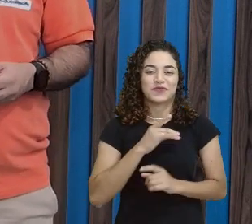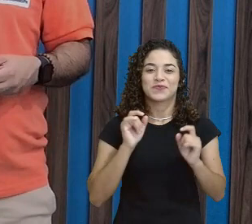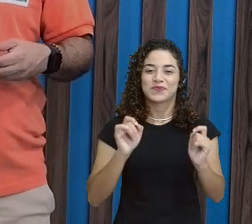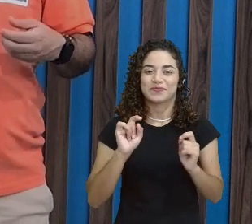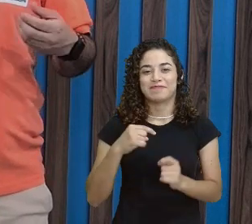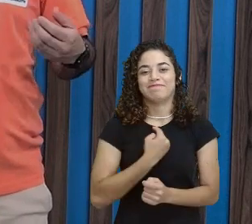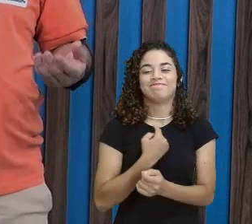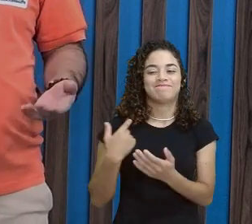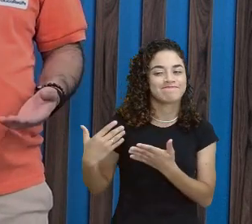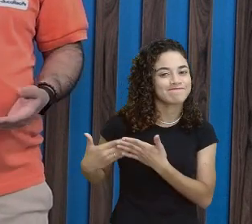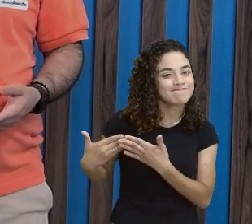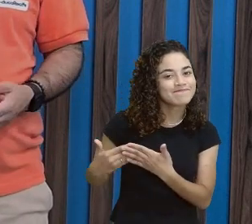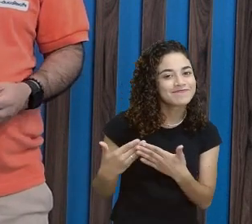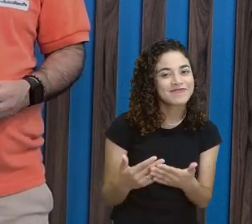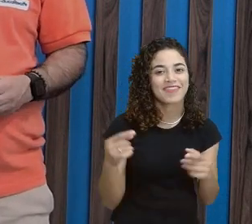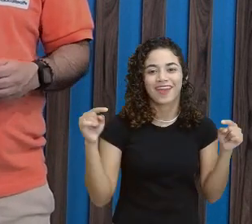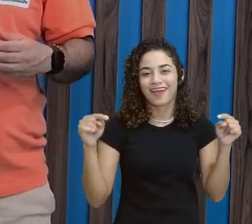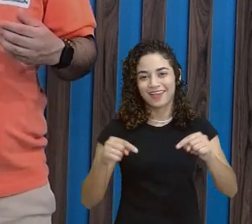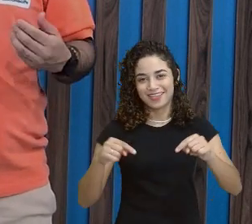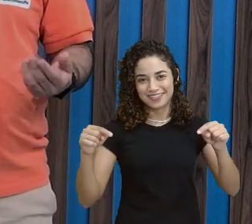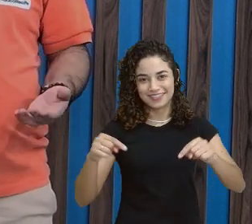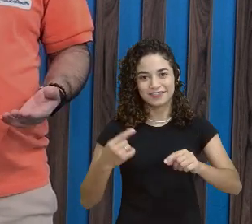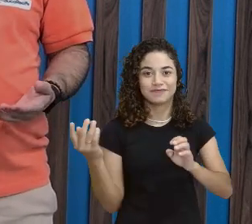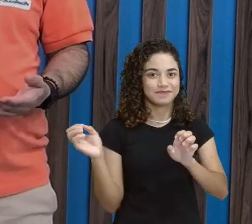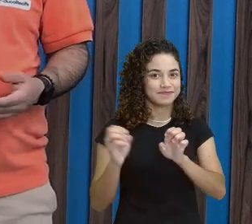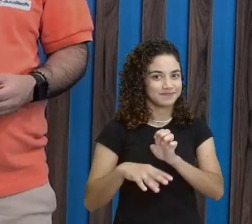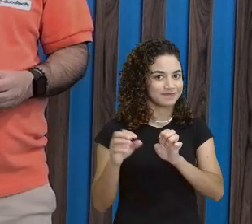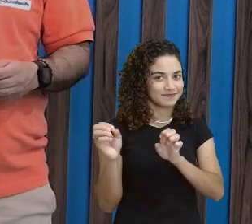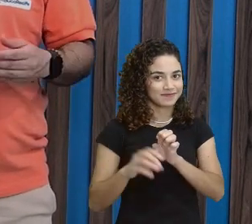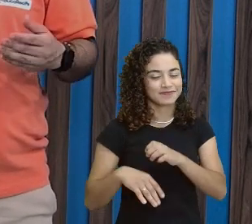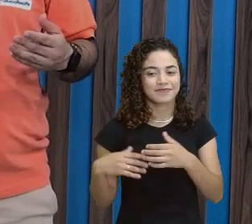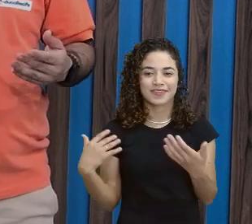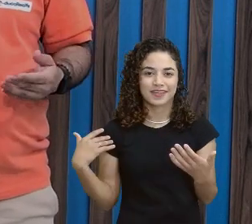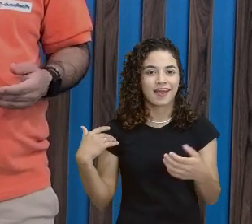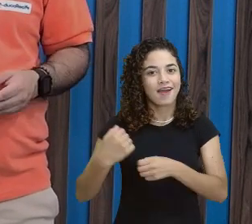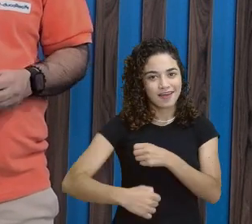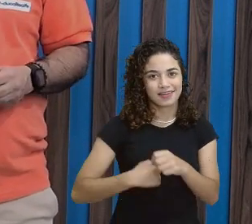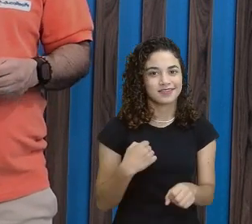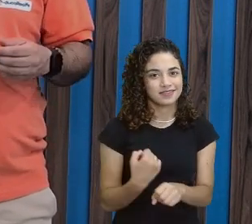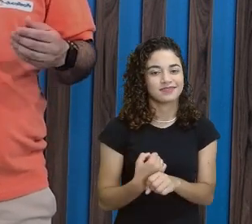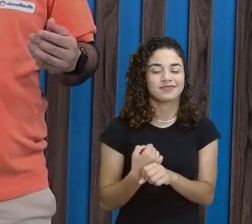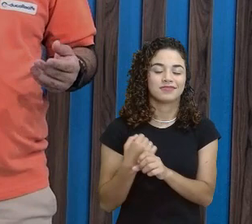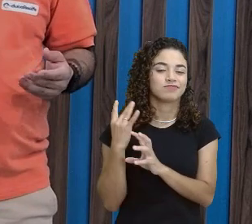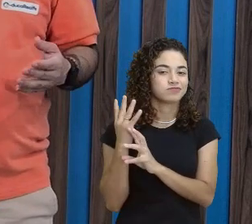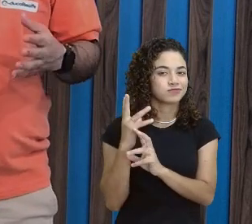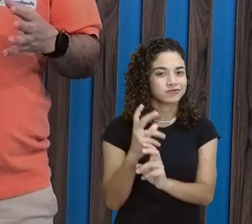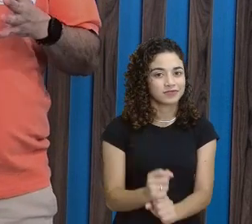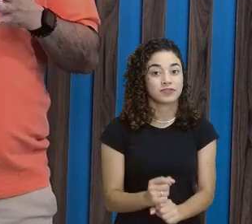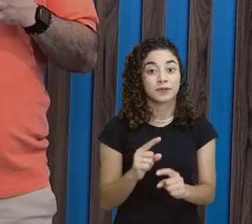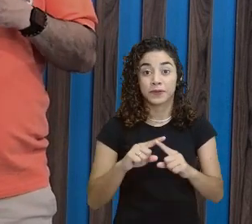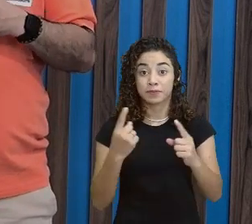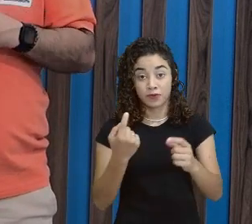foi trabalhado aqui no Educa Recife ao longo desse ano. Mas olha,